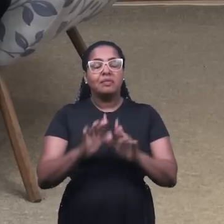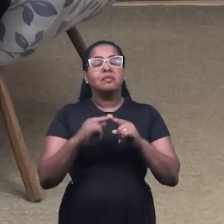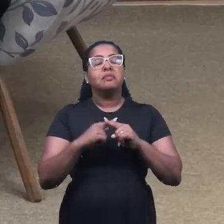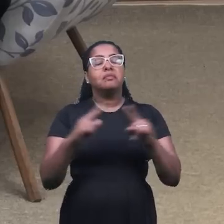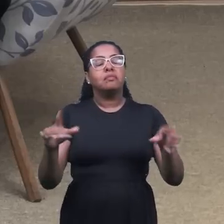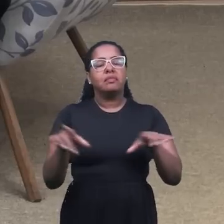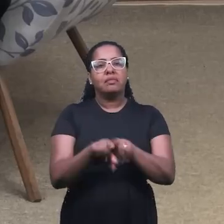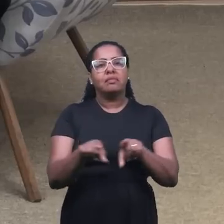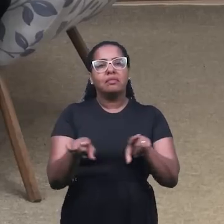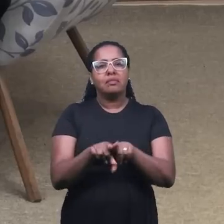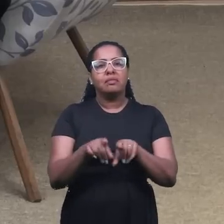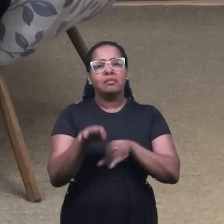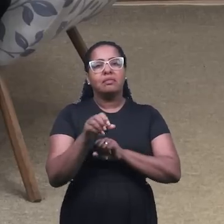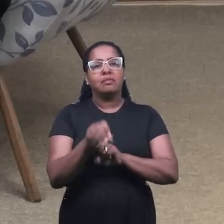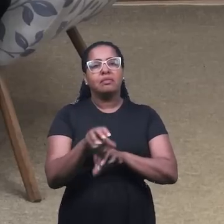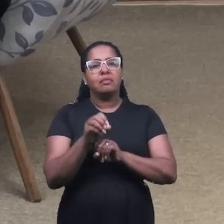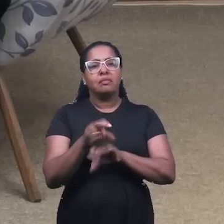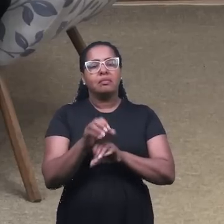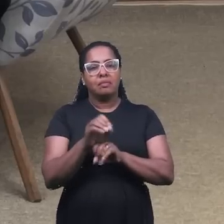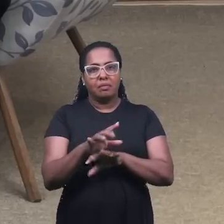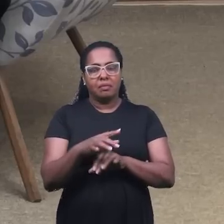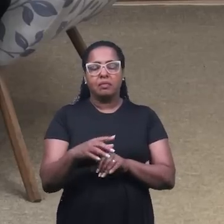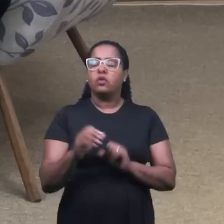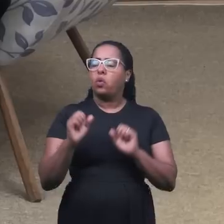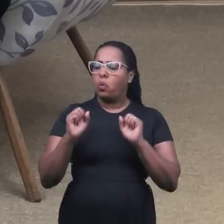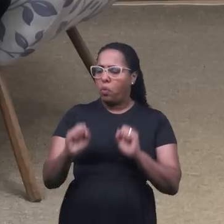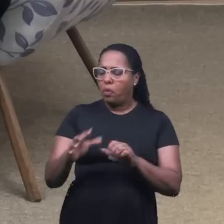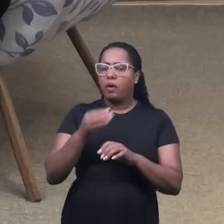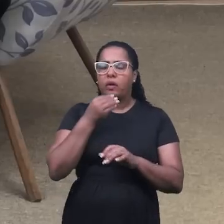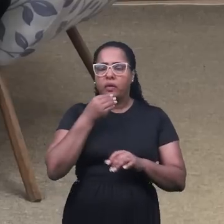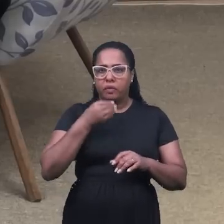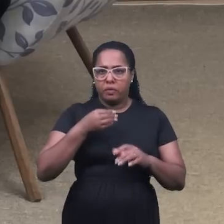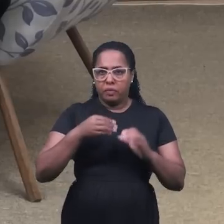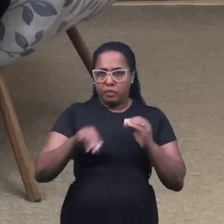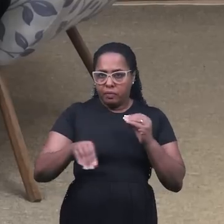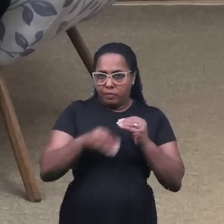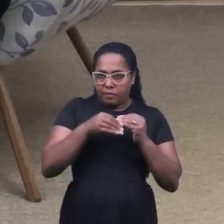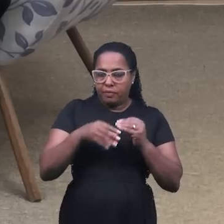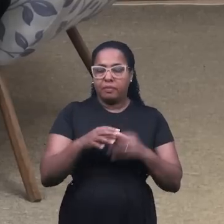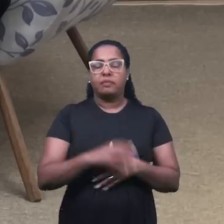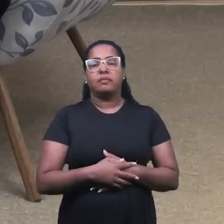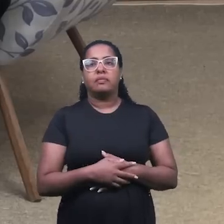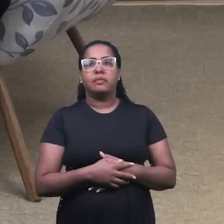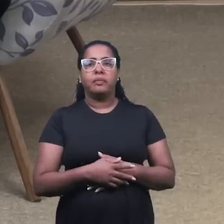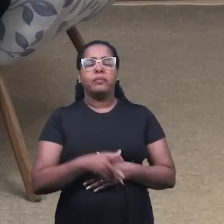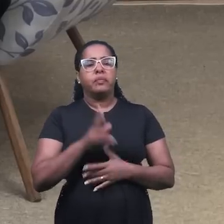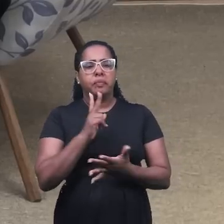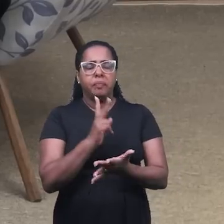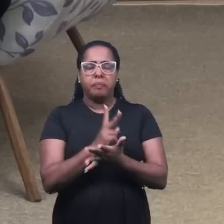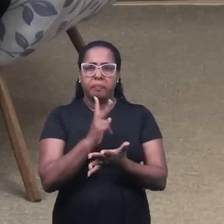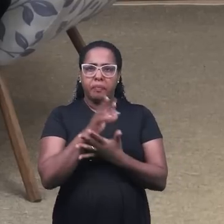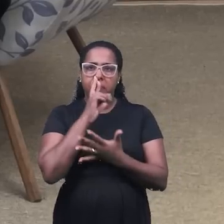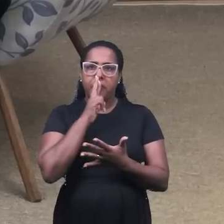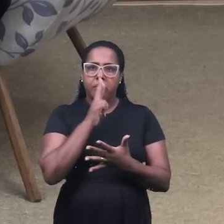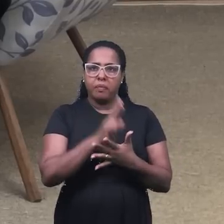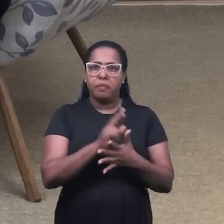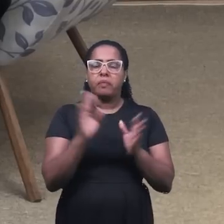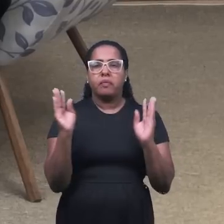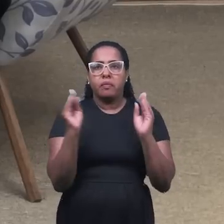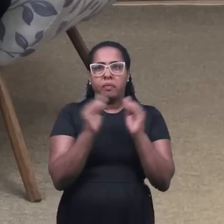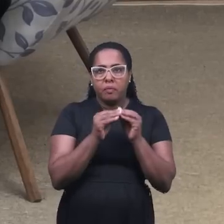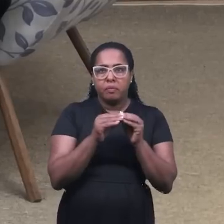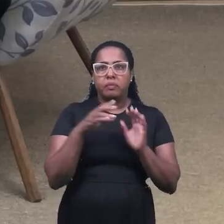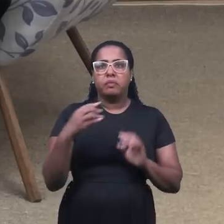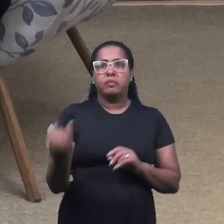traz também um ensinamento, não é, Márcio? Pode fazer seu comentário. Exatamente, pastor. Mesmo sendo uma resposta objetiva, é importante